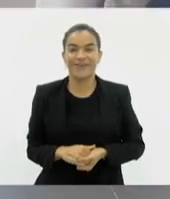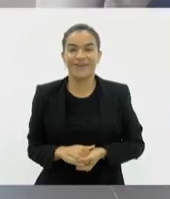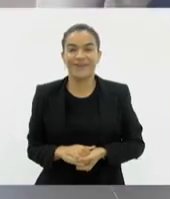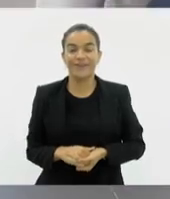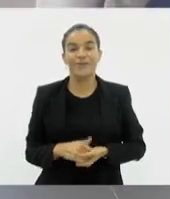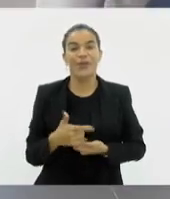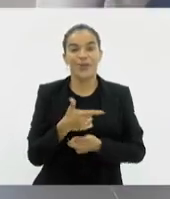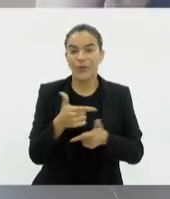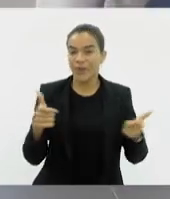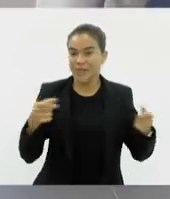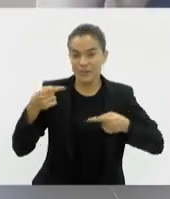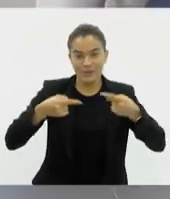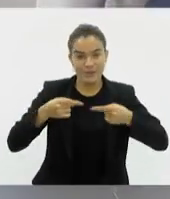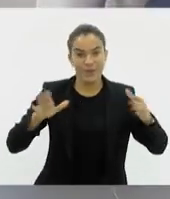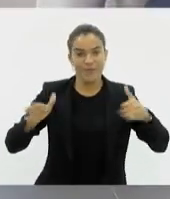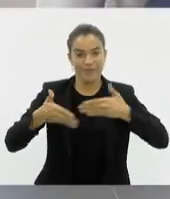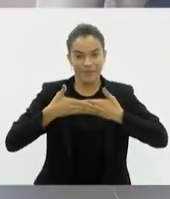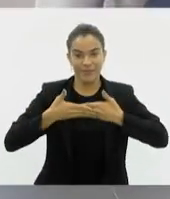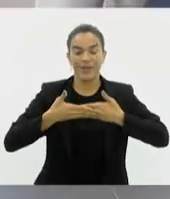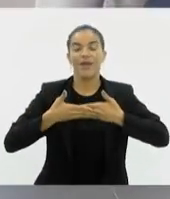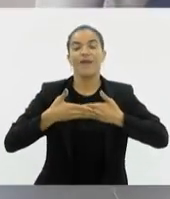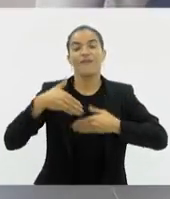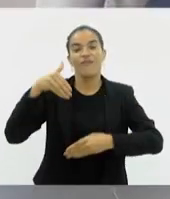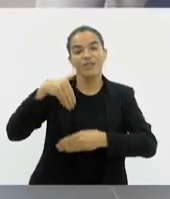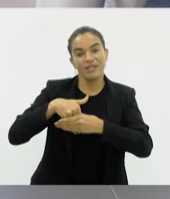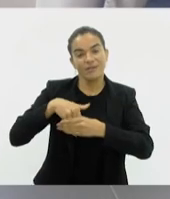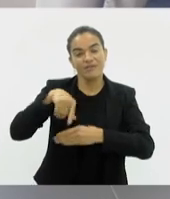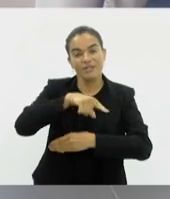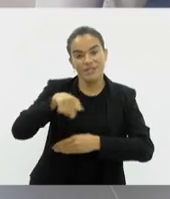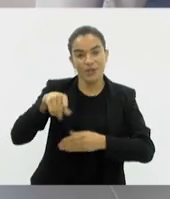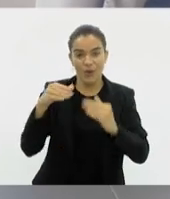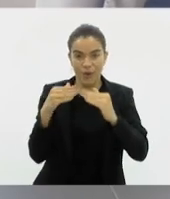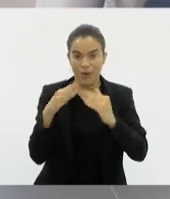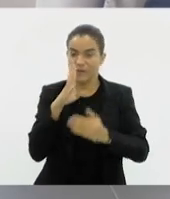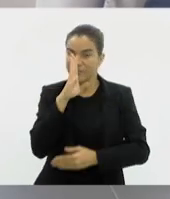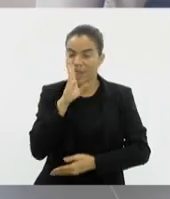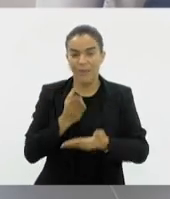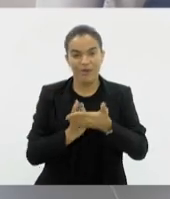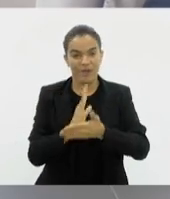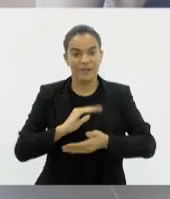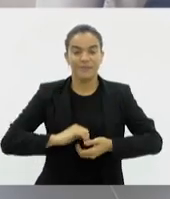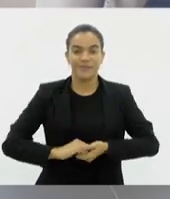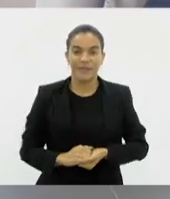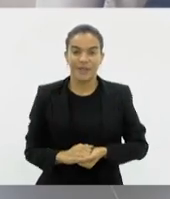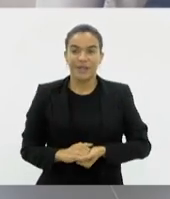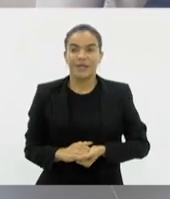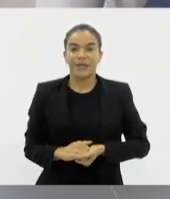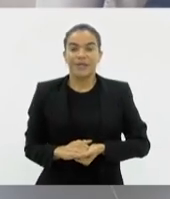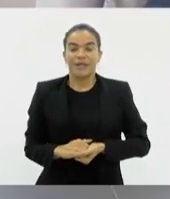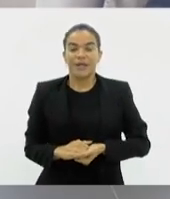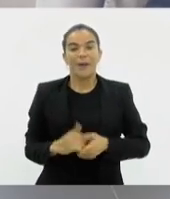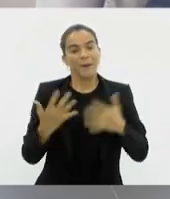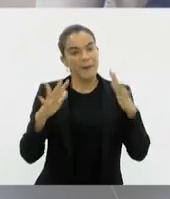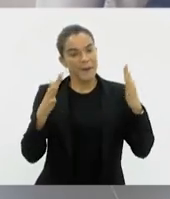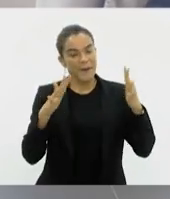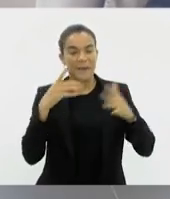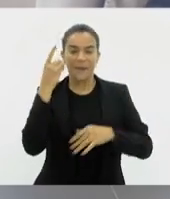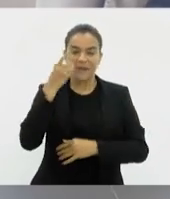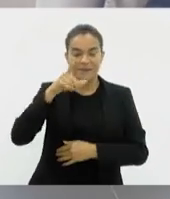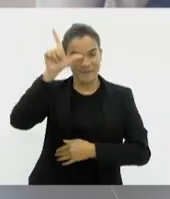É, não havendo quem queira discutir, encerrada a discussão. Em votação, senhores que aprovam, permaneçam como estão. Aprovado. Parabenizando o deputado Luiz